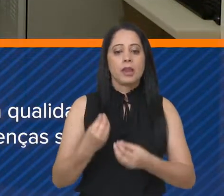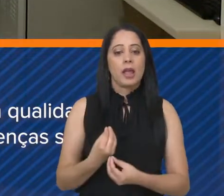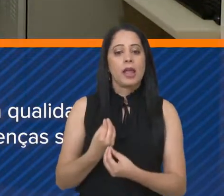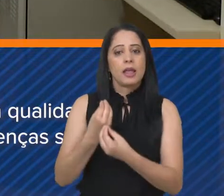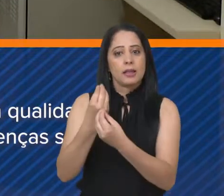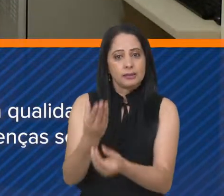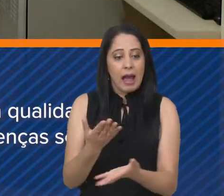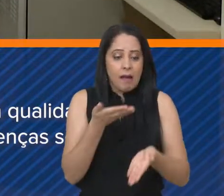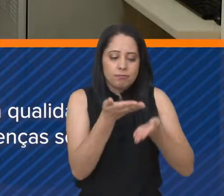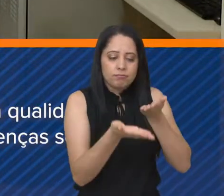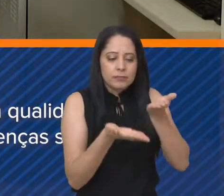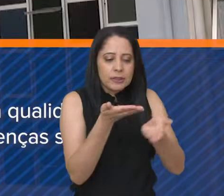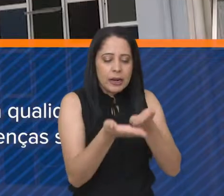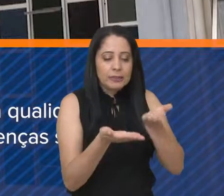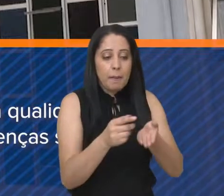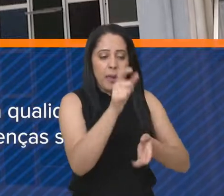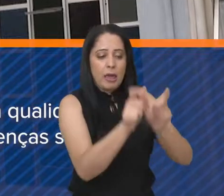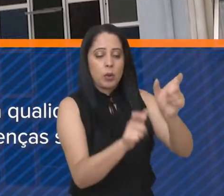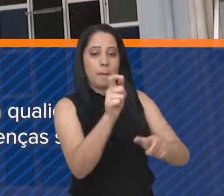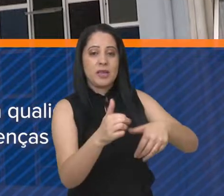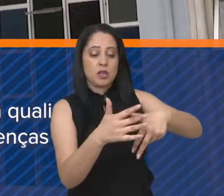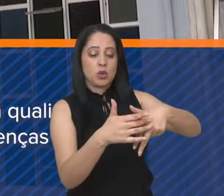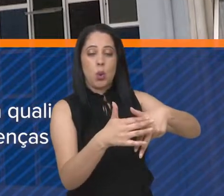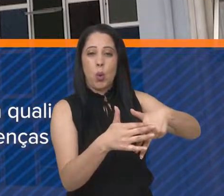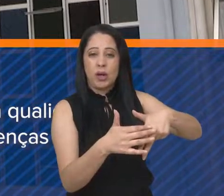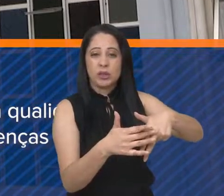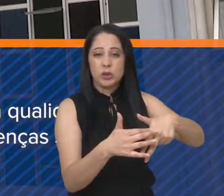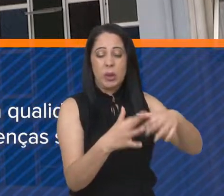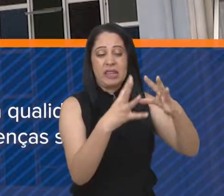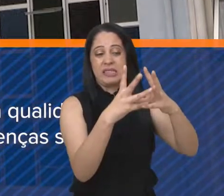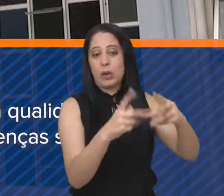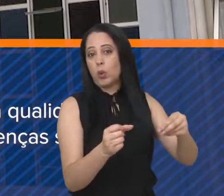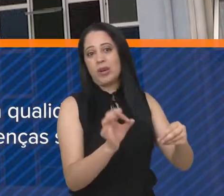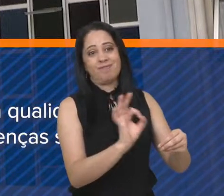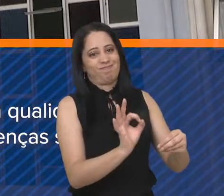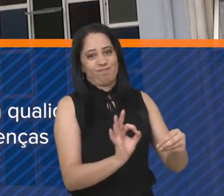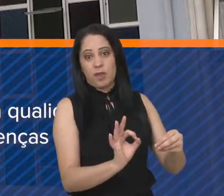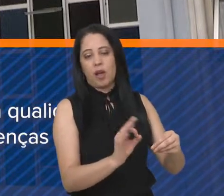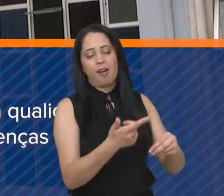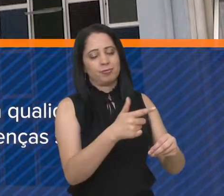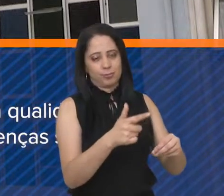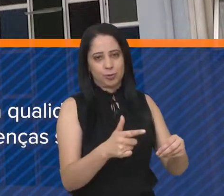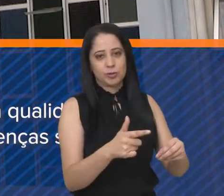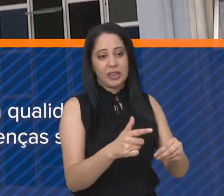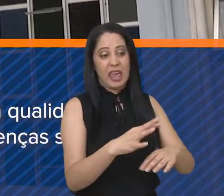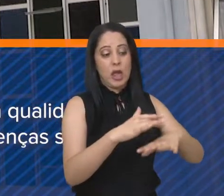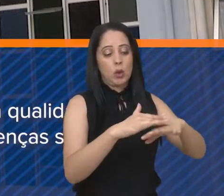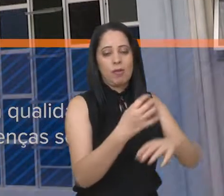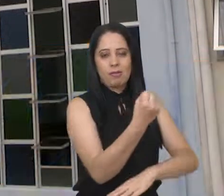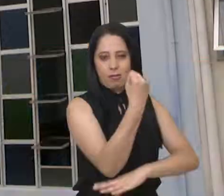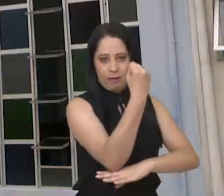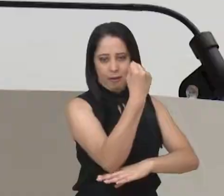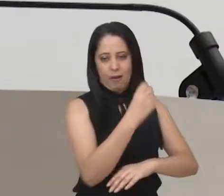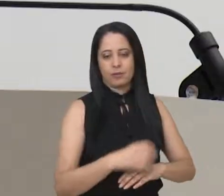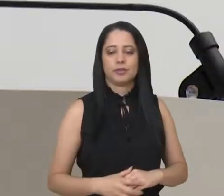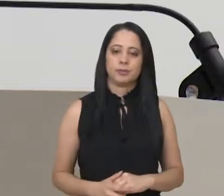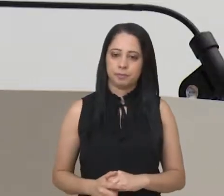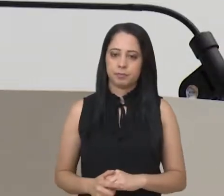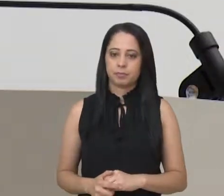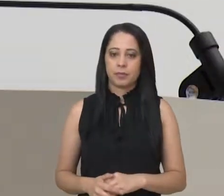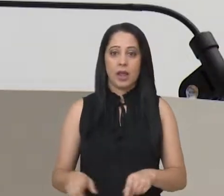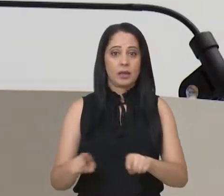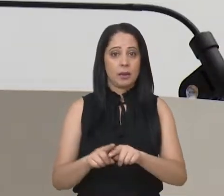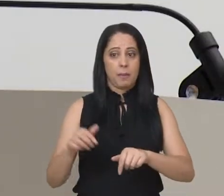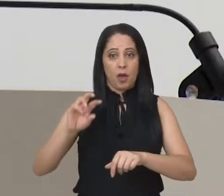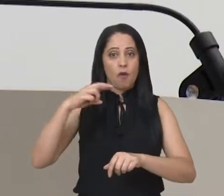Municipal de Cuidados Paliativos, voltados para garantir mais qualidade de vida às pessoas com doenças que não têm cura. O